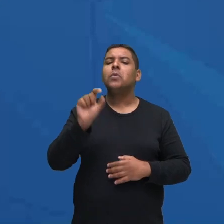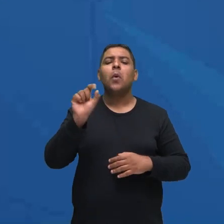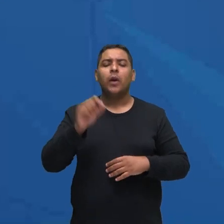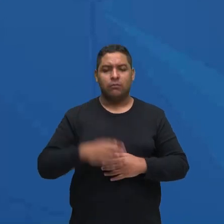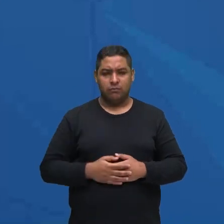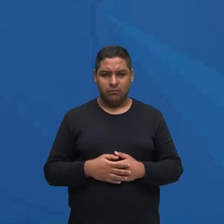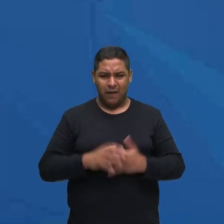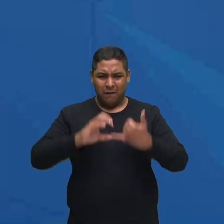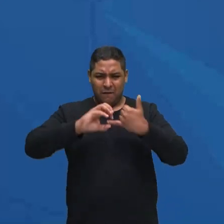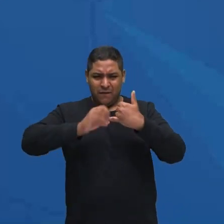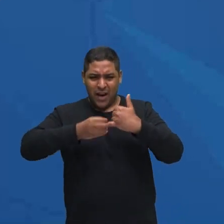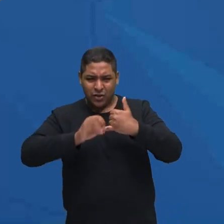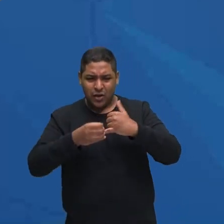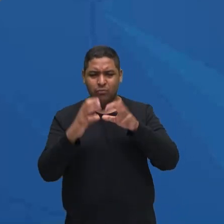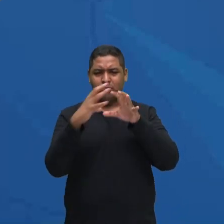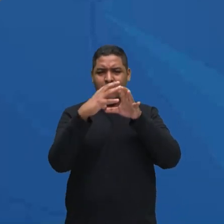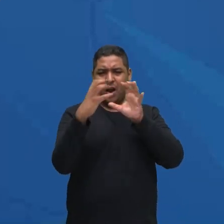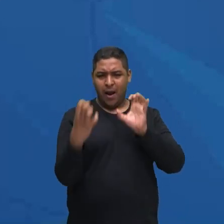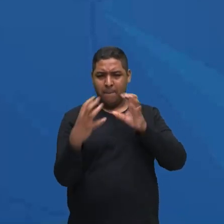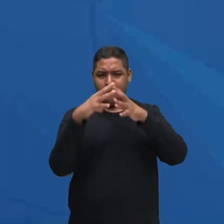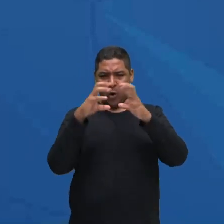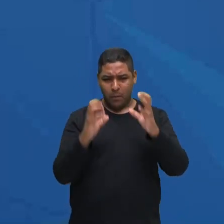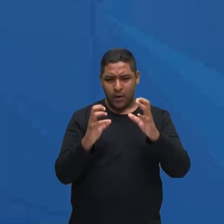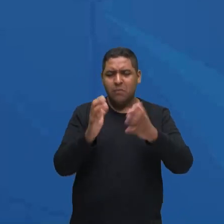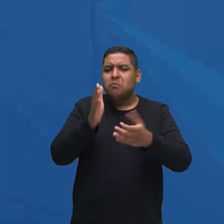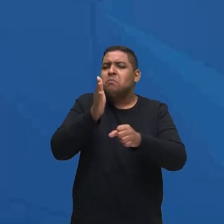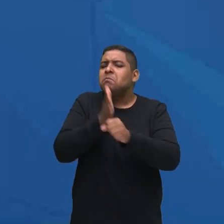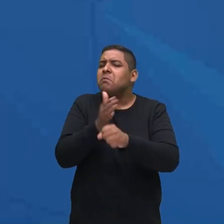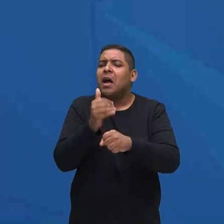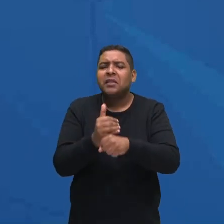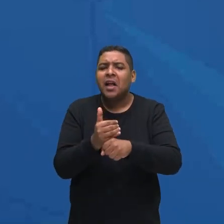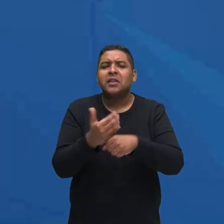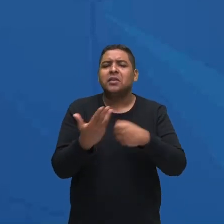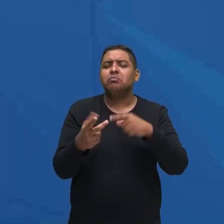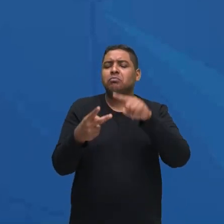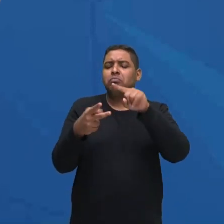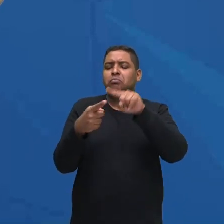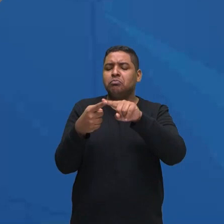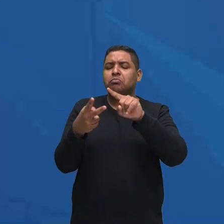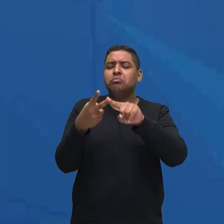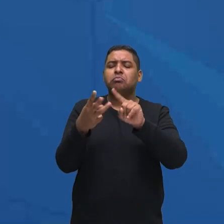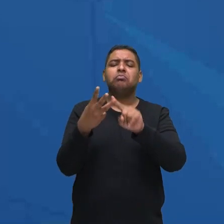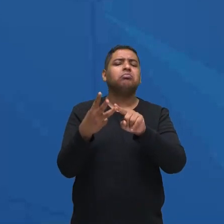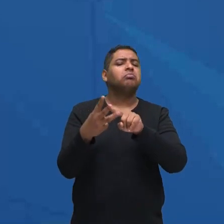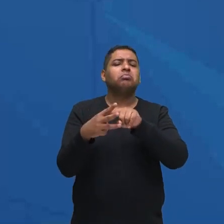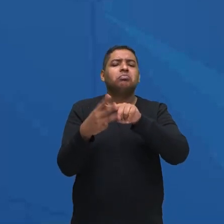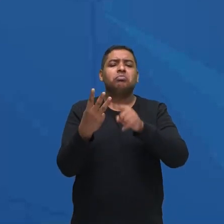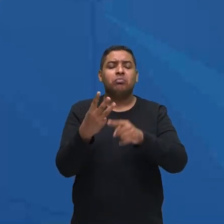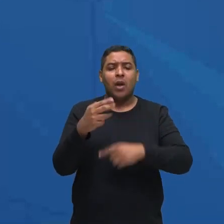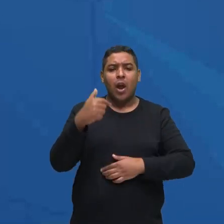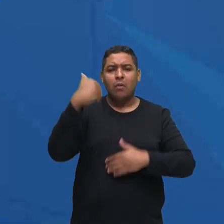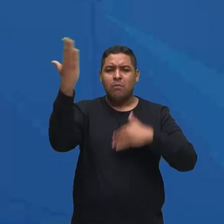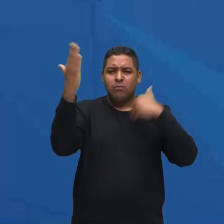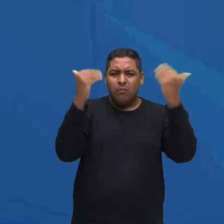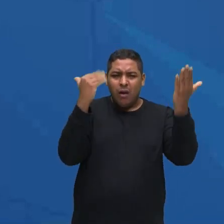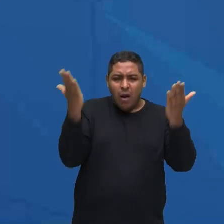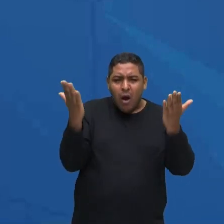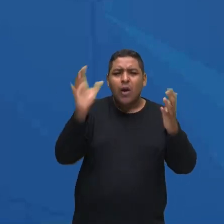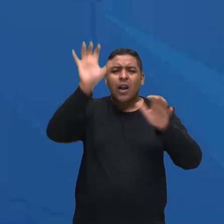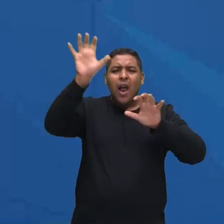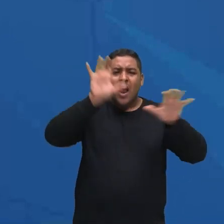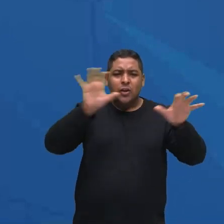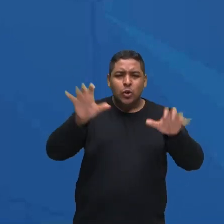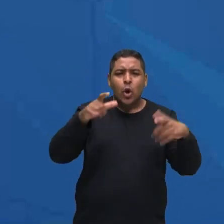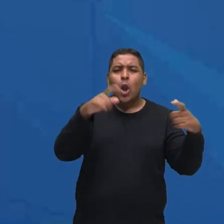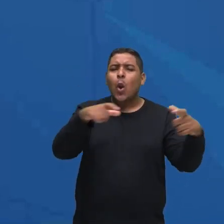feijão, abóbora ou batata? O que você acha que jerimum é? Em outras regiões e outros lugares ele é significado de